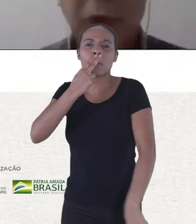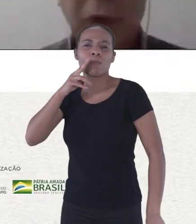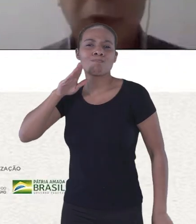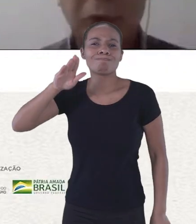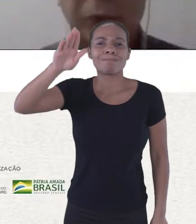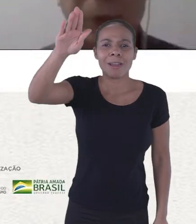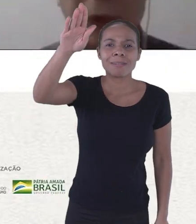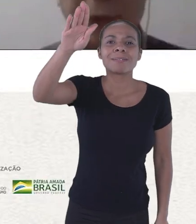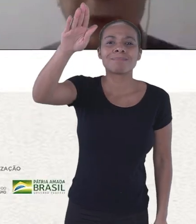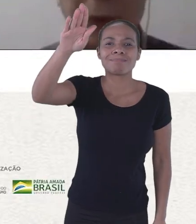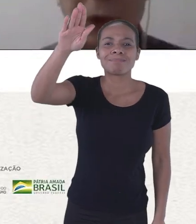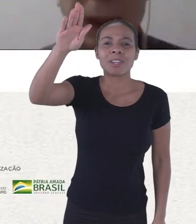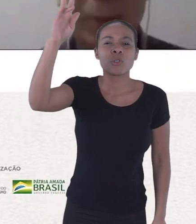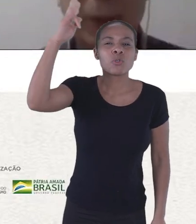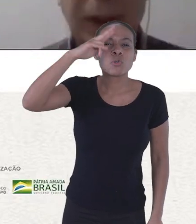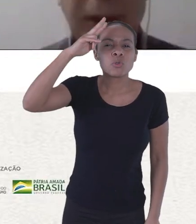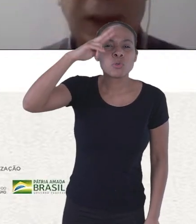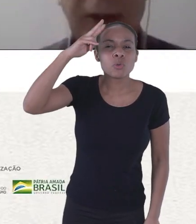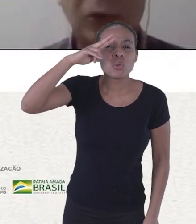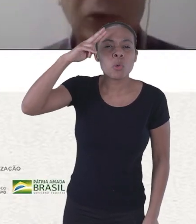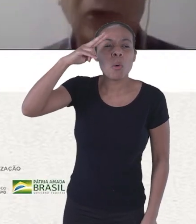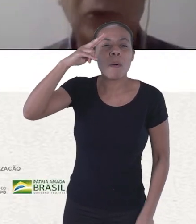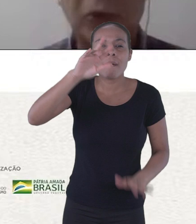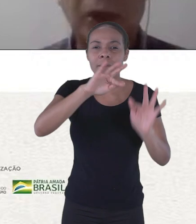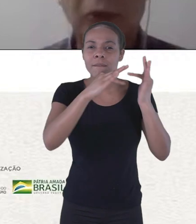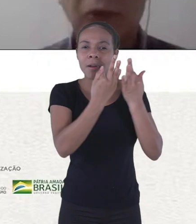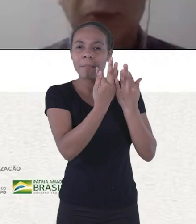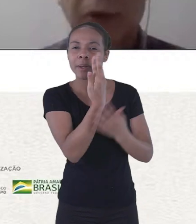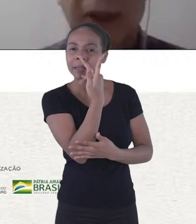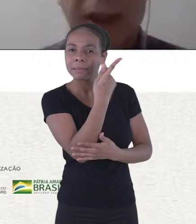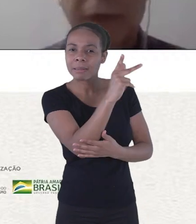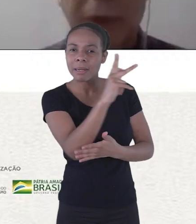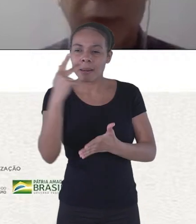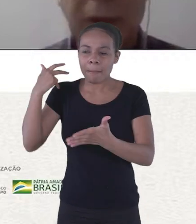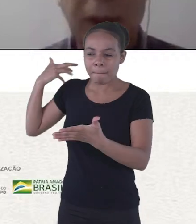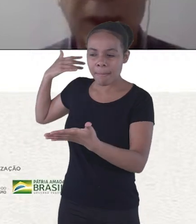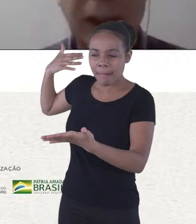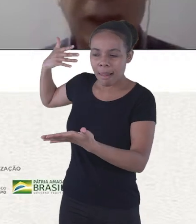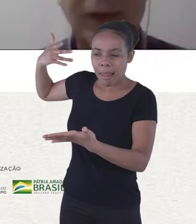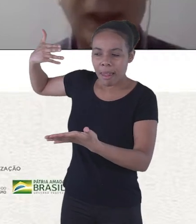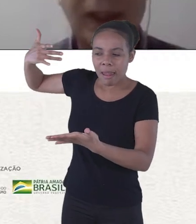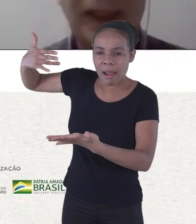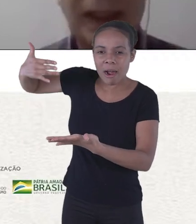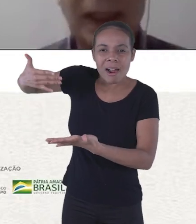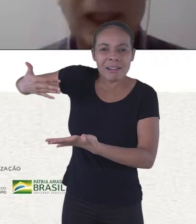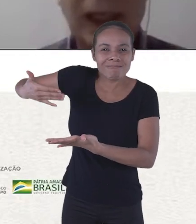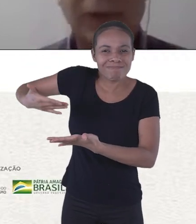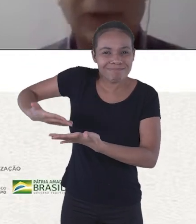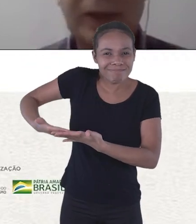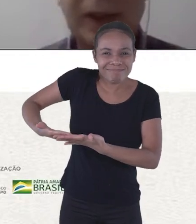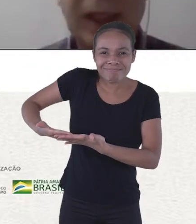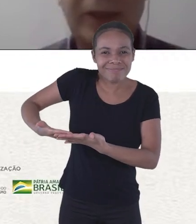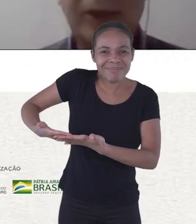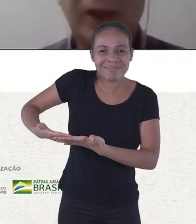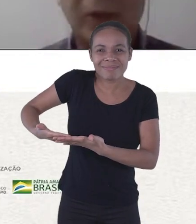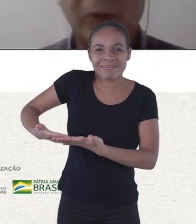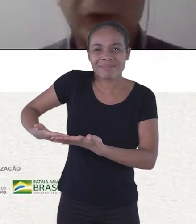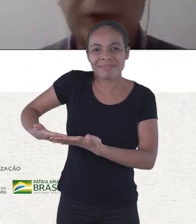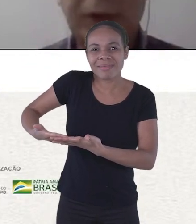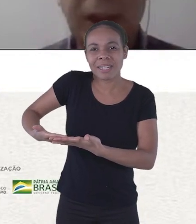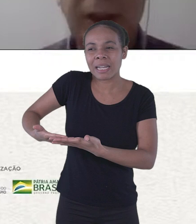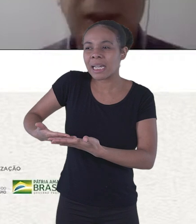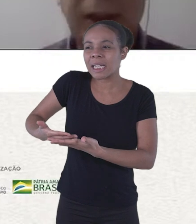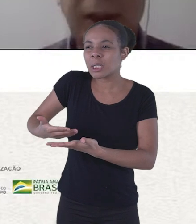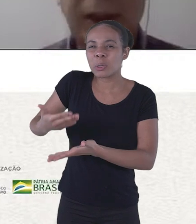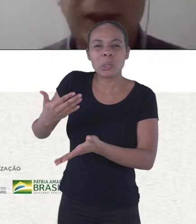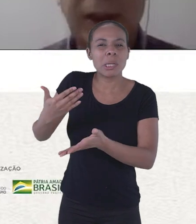ela é muito profunda, muito ampla. Nem todo autor autobiográfico tem a felicidade de ter, como